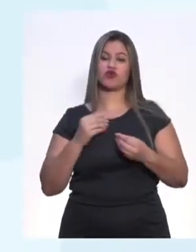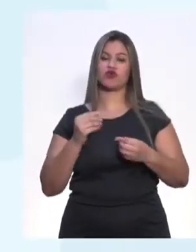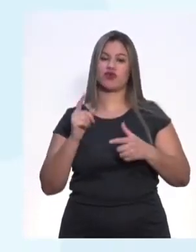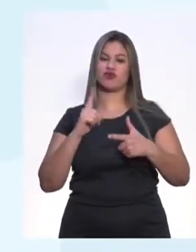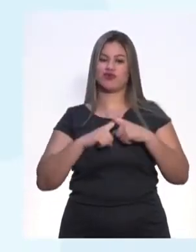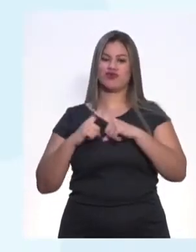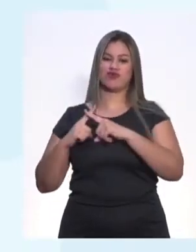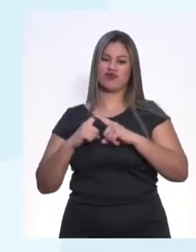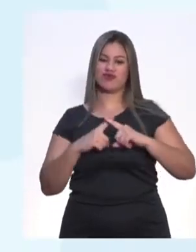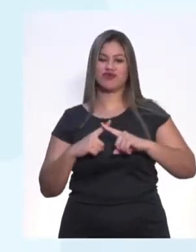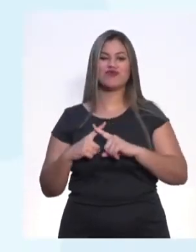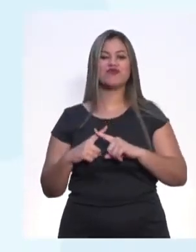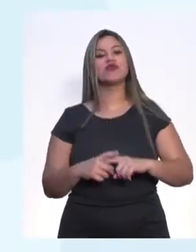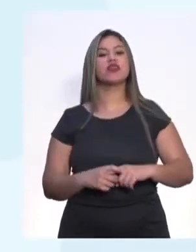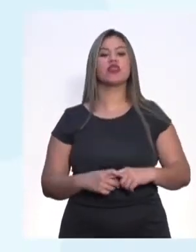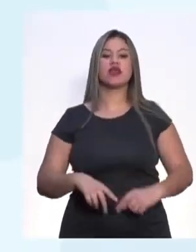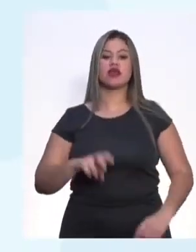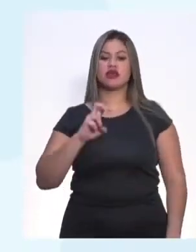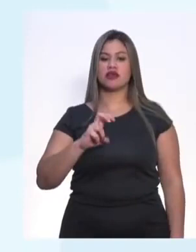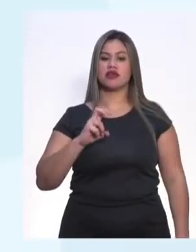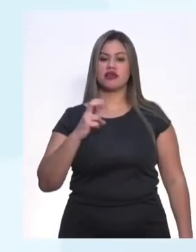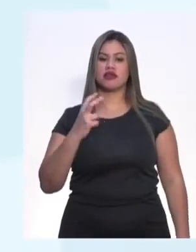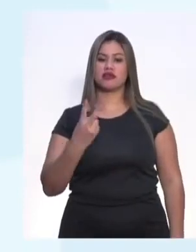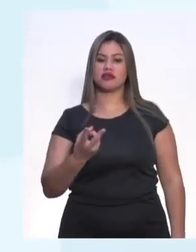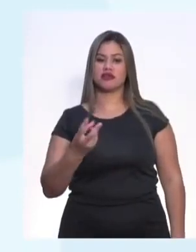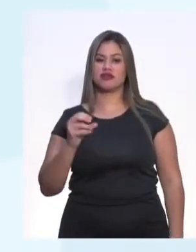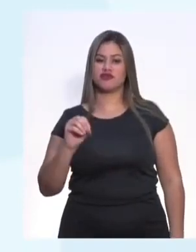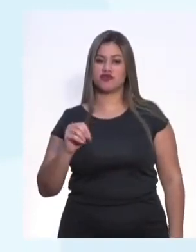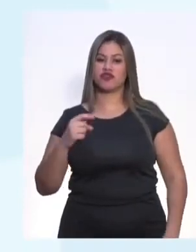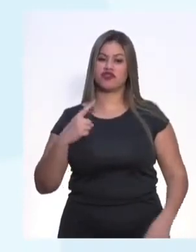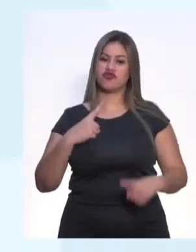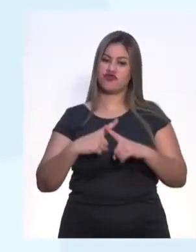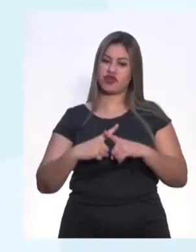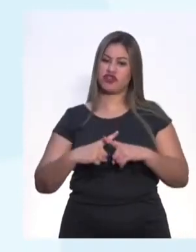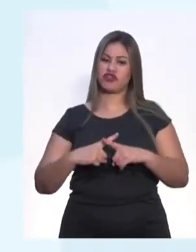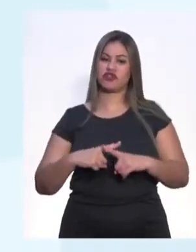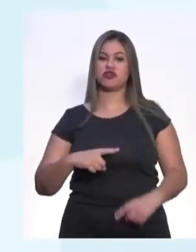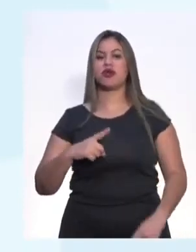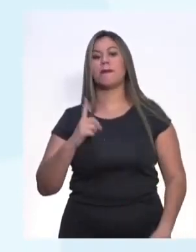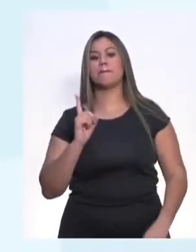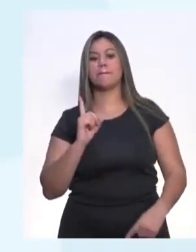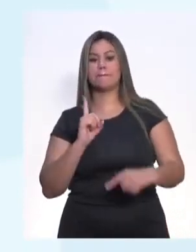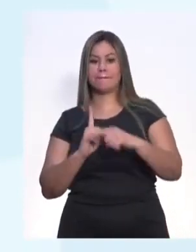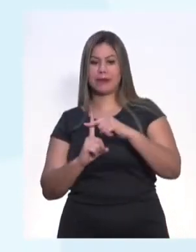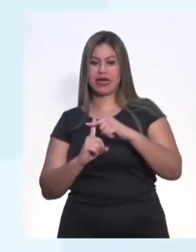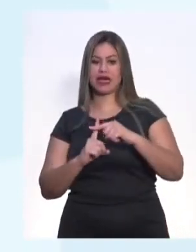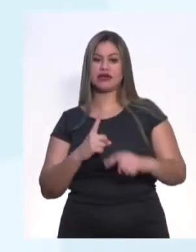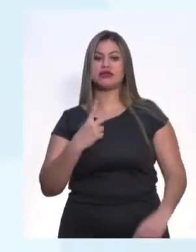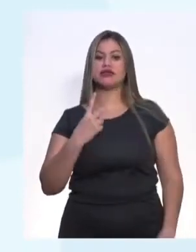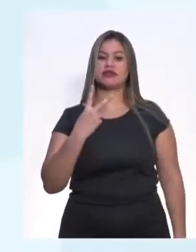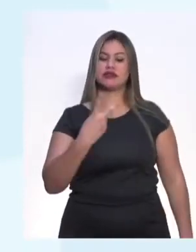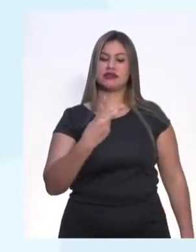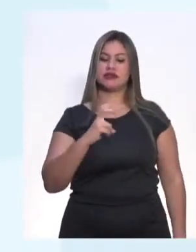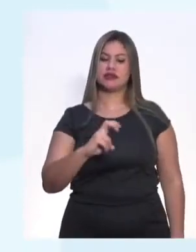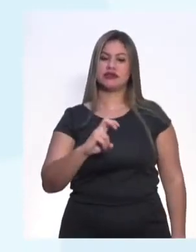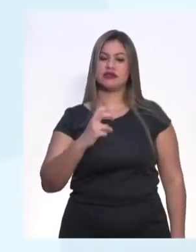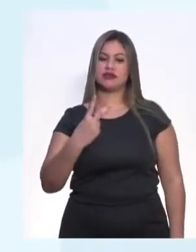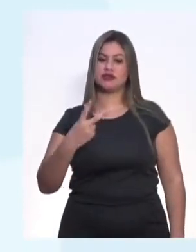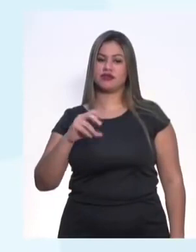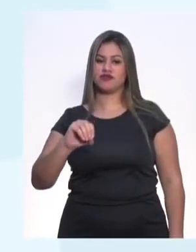distributiva. Então, eu vou fazer 520 vezes x mais